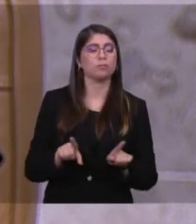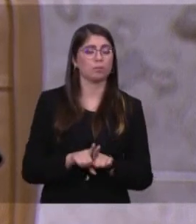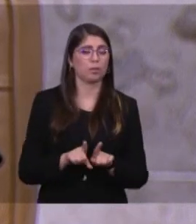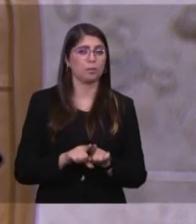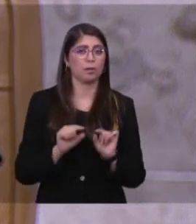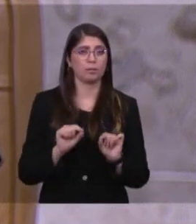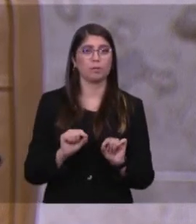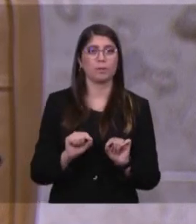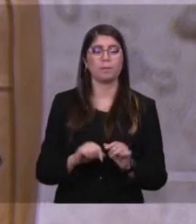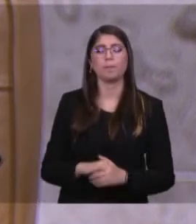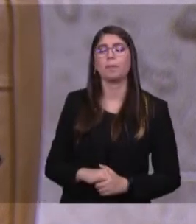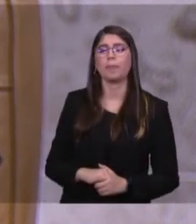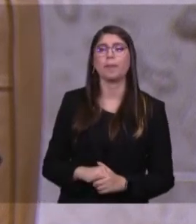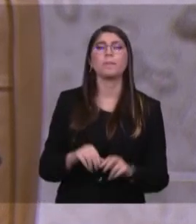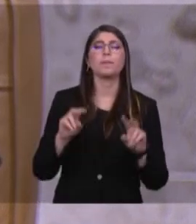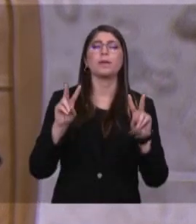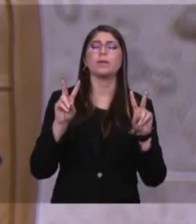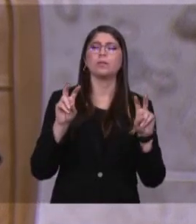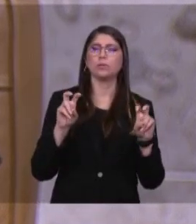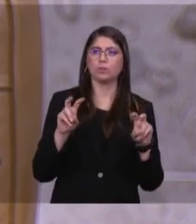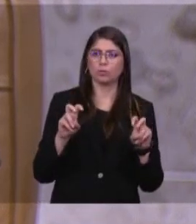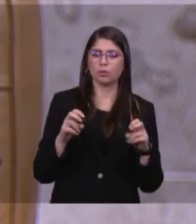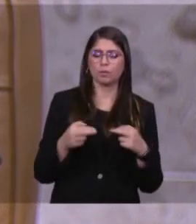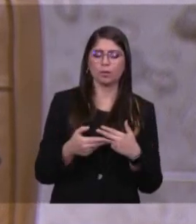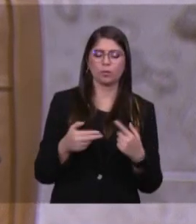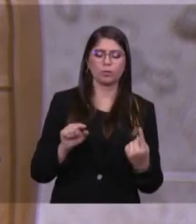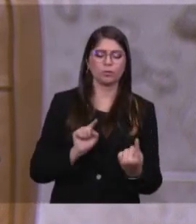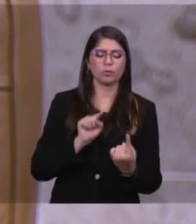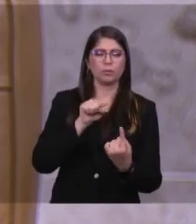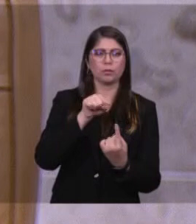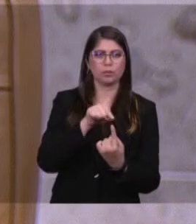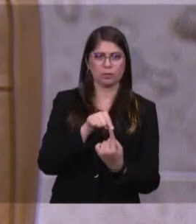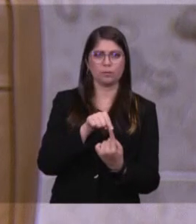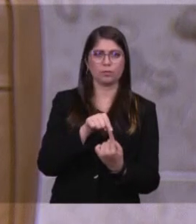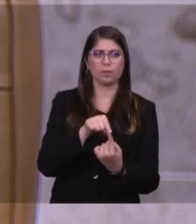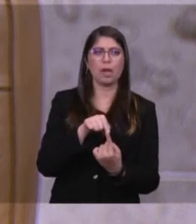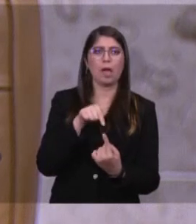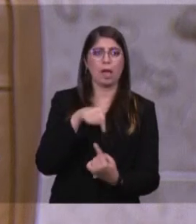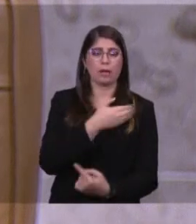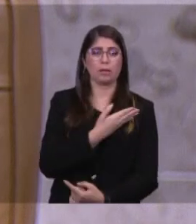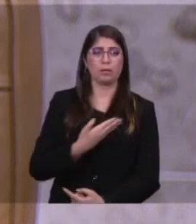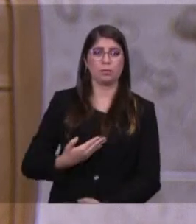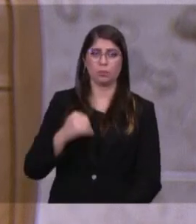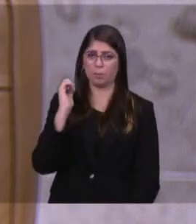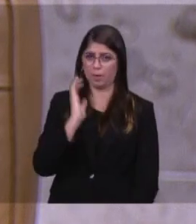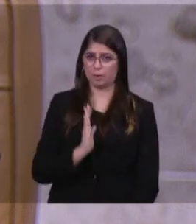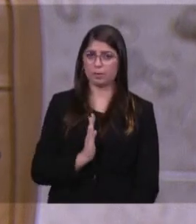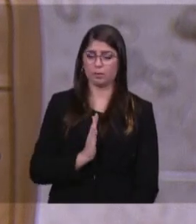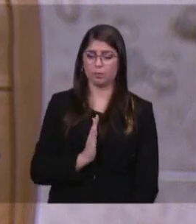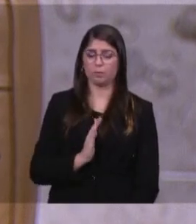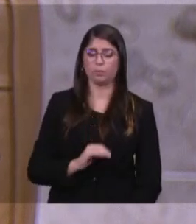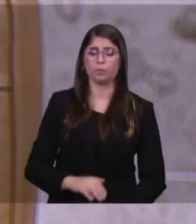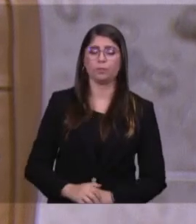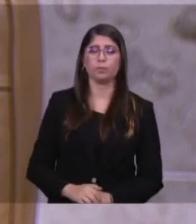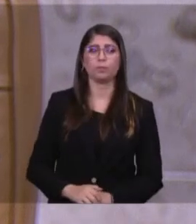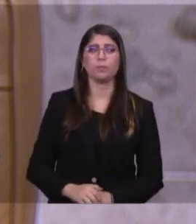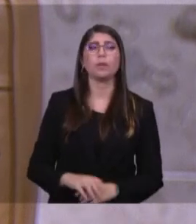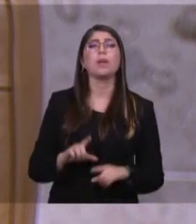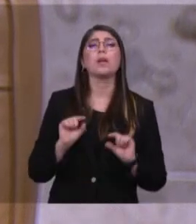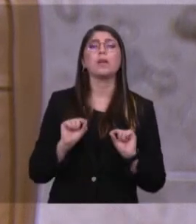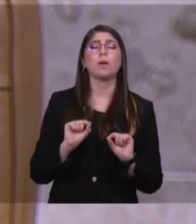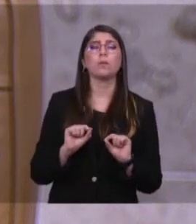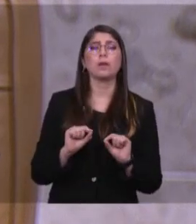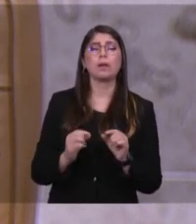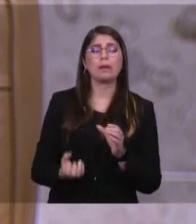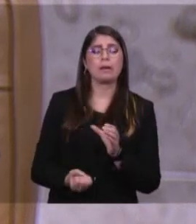lado, em se cuidando de realizar os objetivos da República Federativa do Brasil, ou seja, de construir